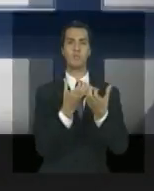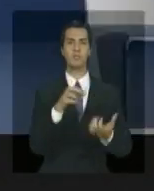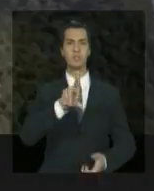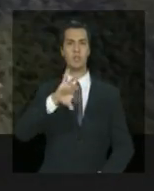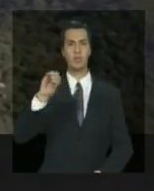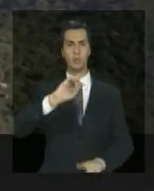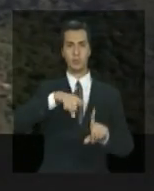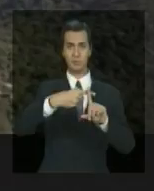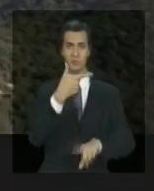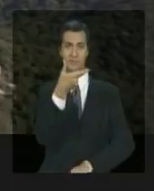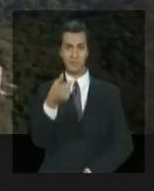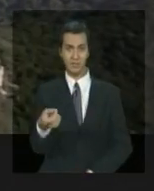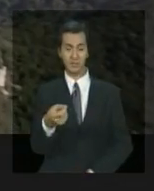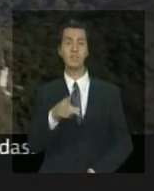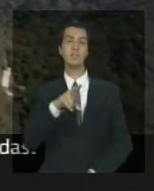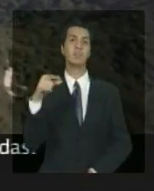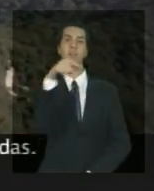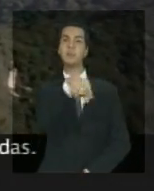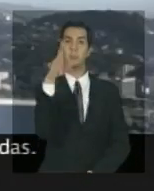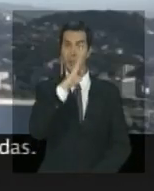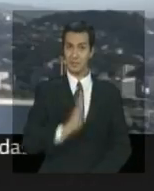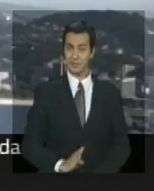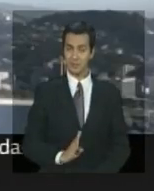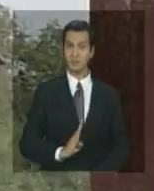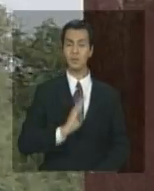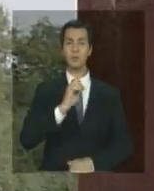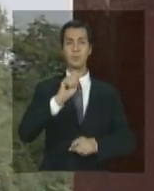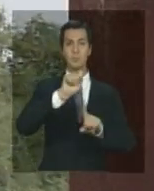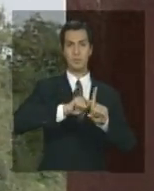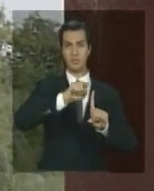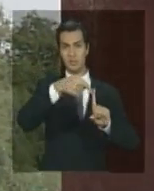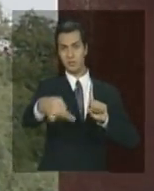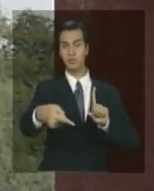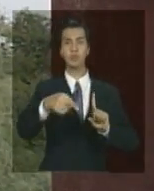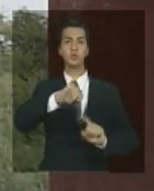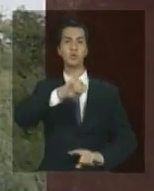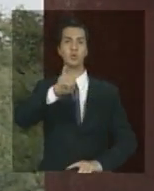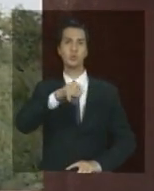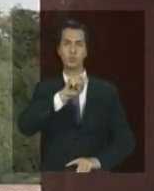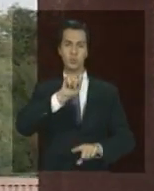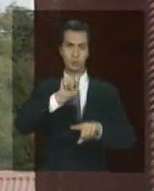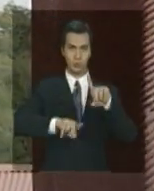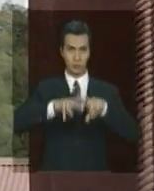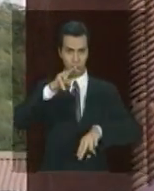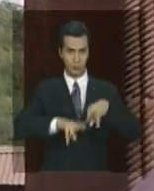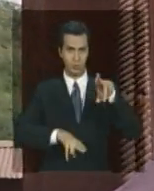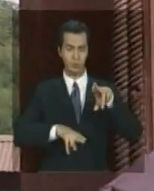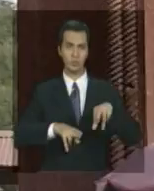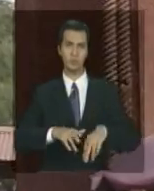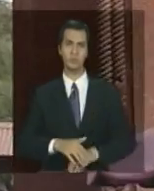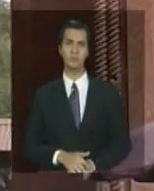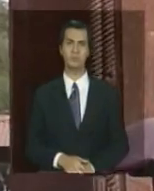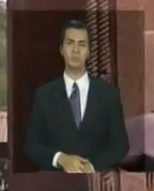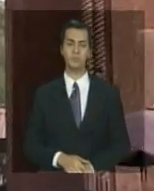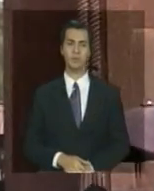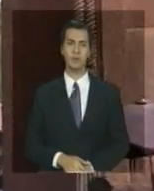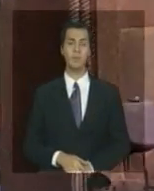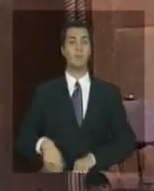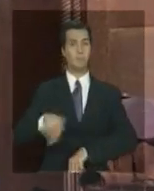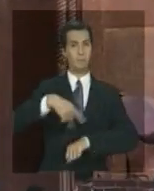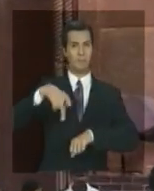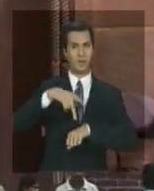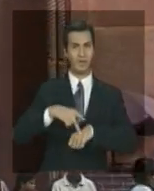sustentável, que nós vamos realizar no Brasil agora em junho. Realidades diferentes, mas muitos interesses em comum. Esses